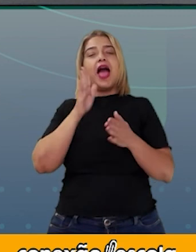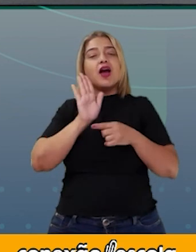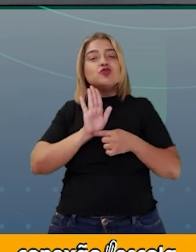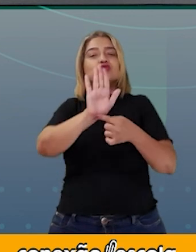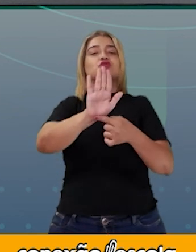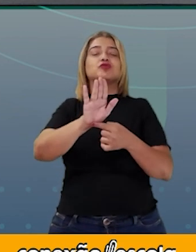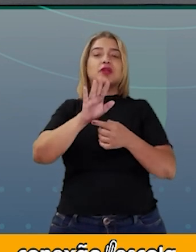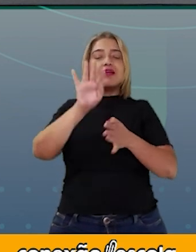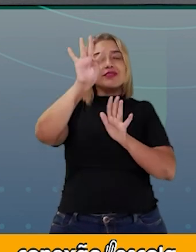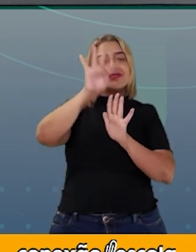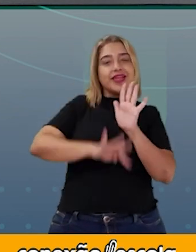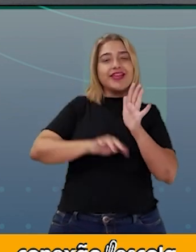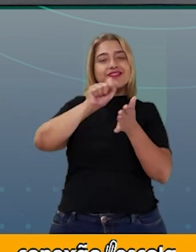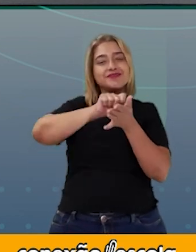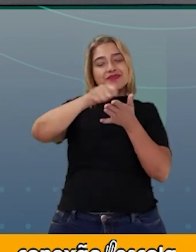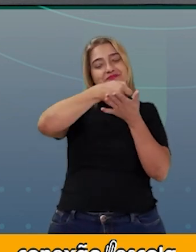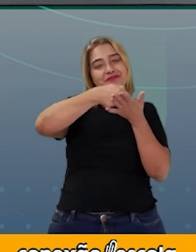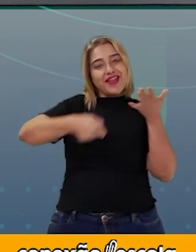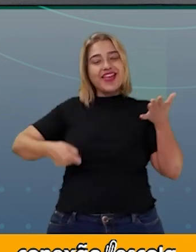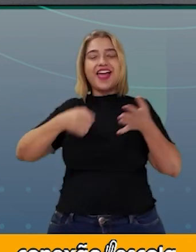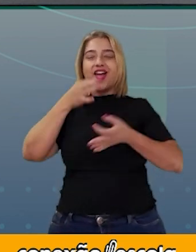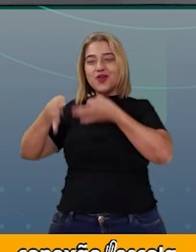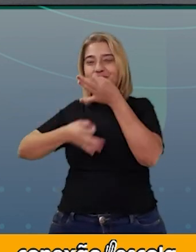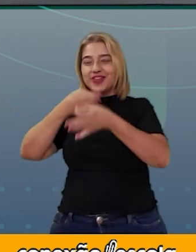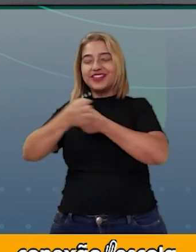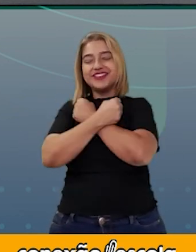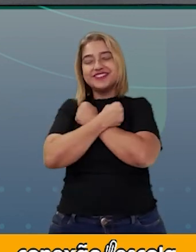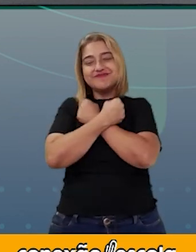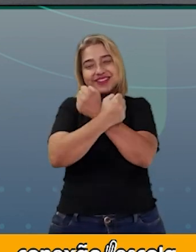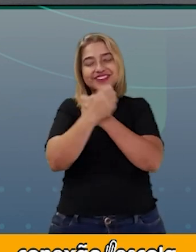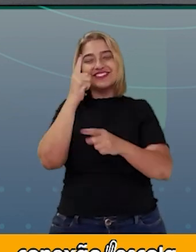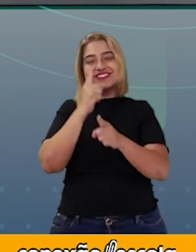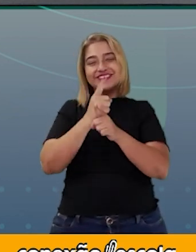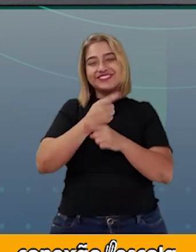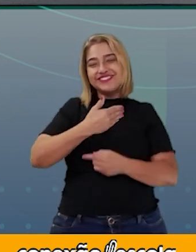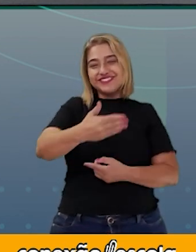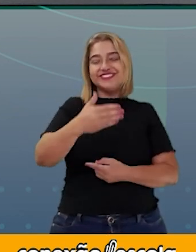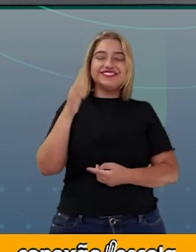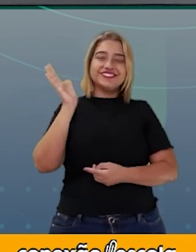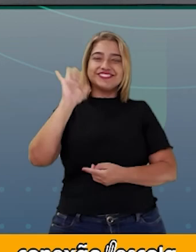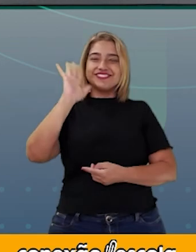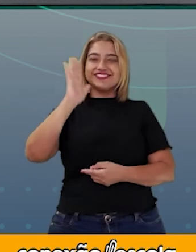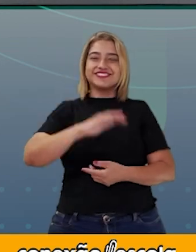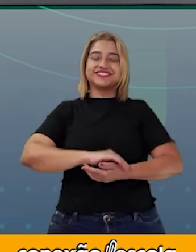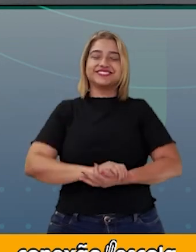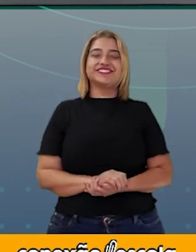argumentativos. Um grande abraço e até nosso próximo encontro. Tchau, tchau.